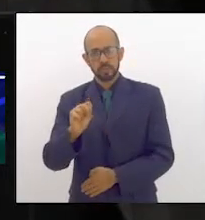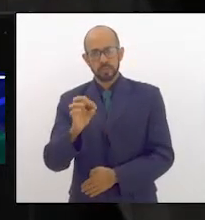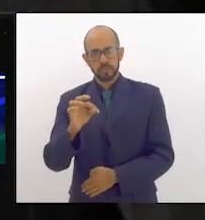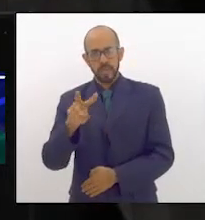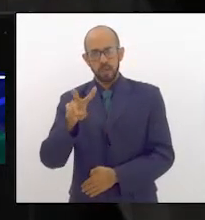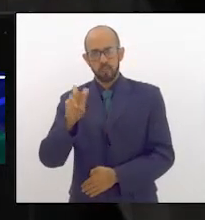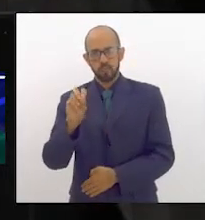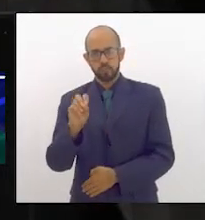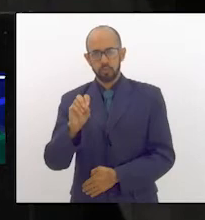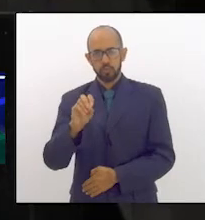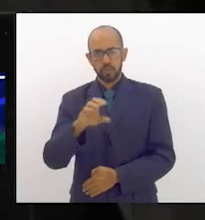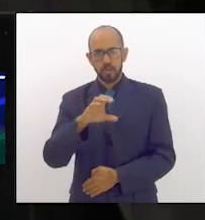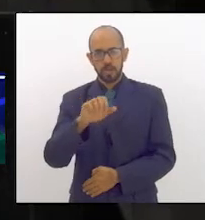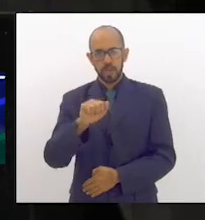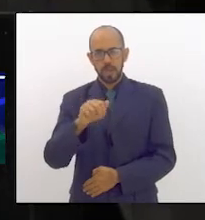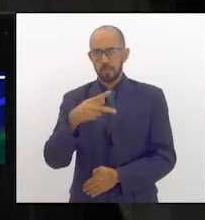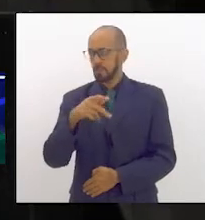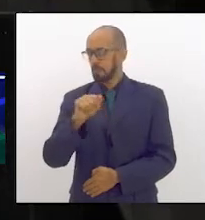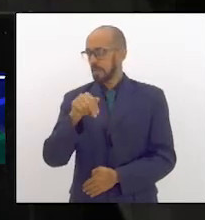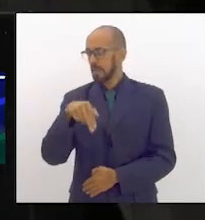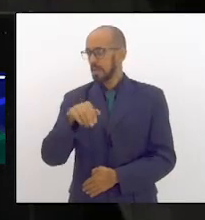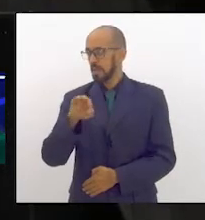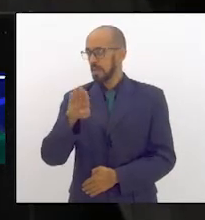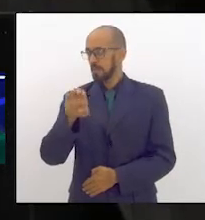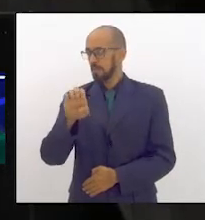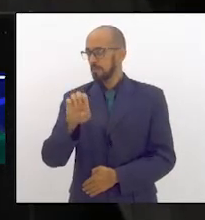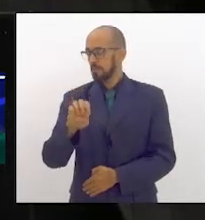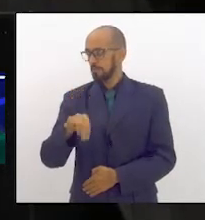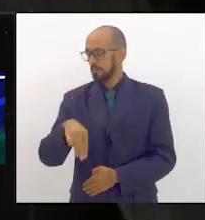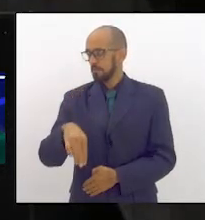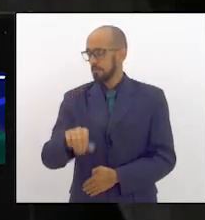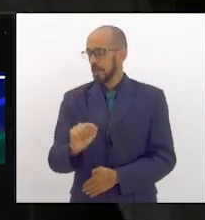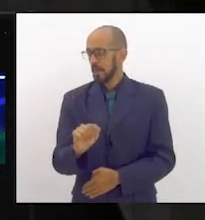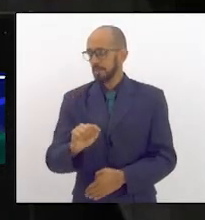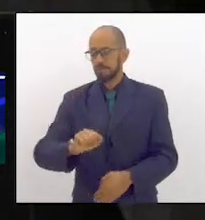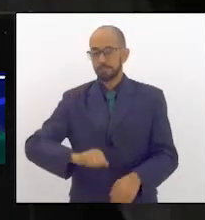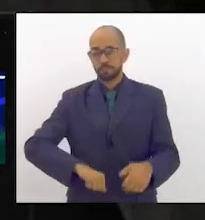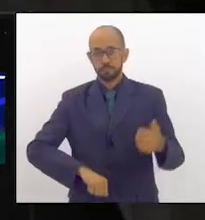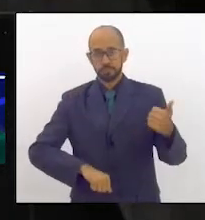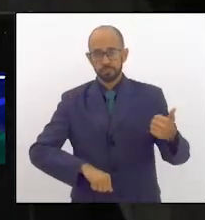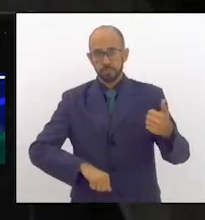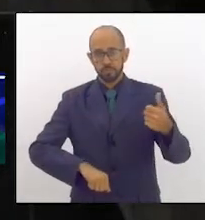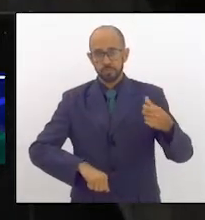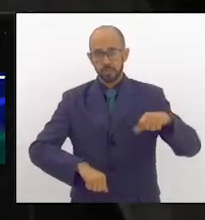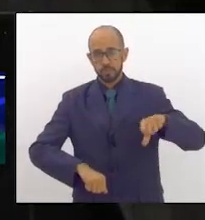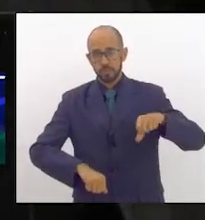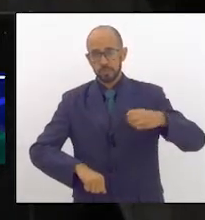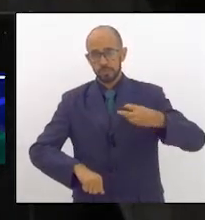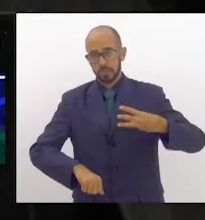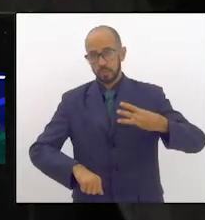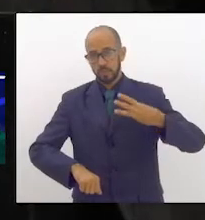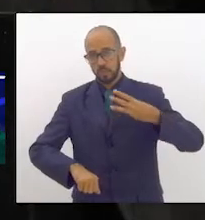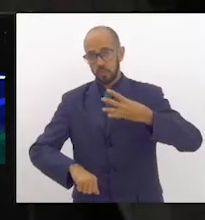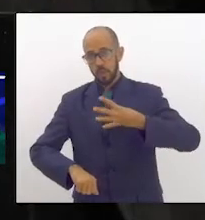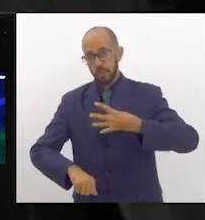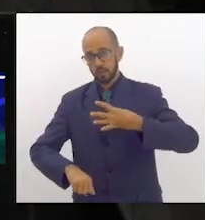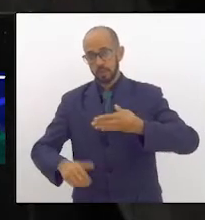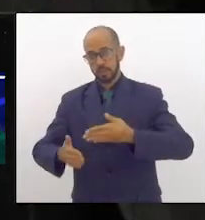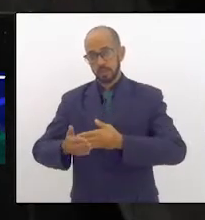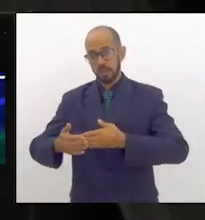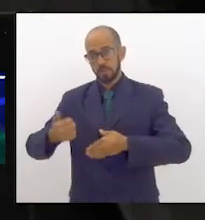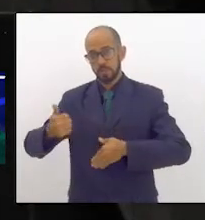ministro da educação de 1934 a1945 portanto por 11 anos consecutivos